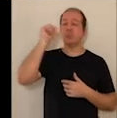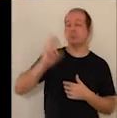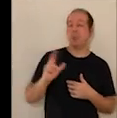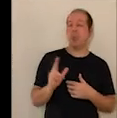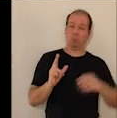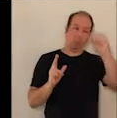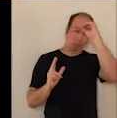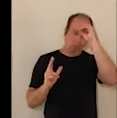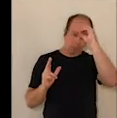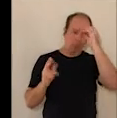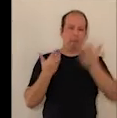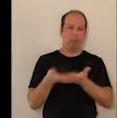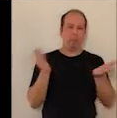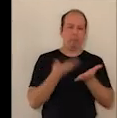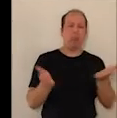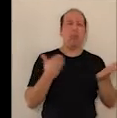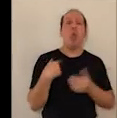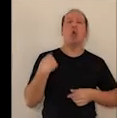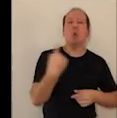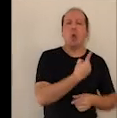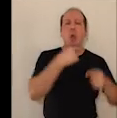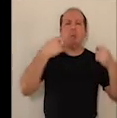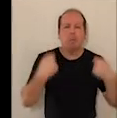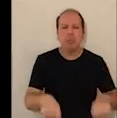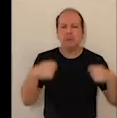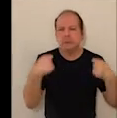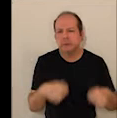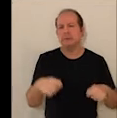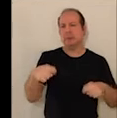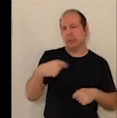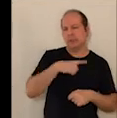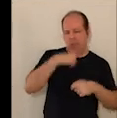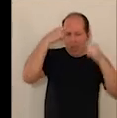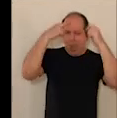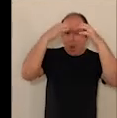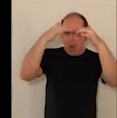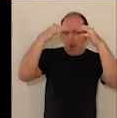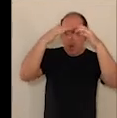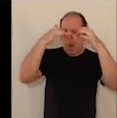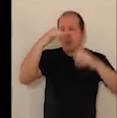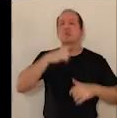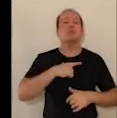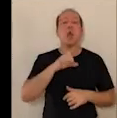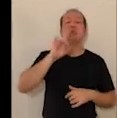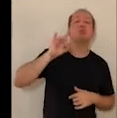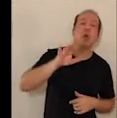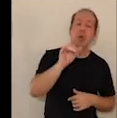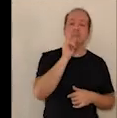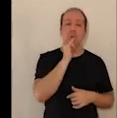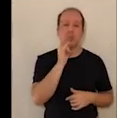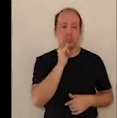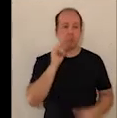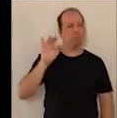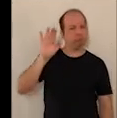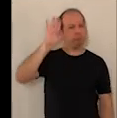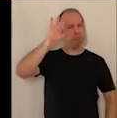No nosso ofício, é preciso ter miolo na cachola e não somente um cap em